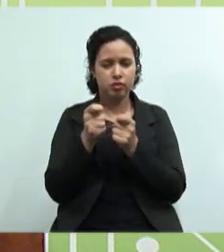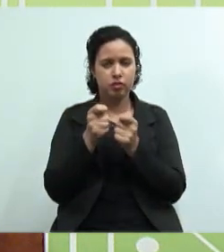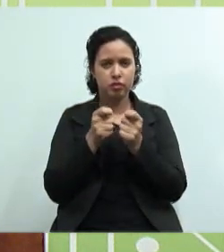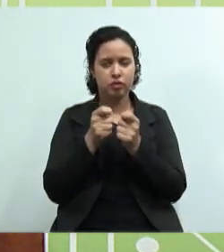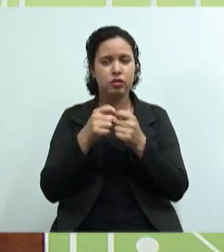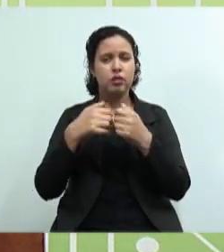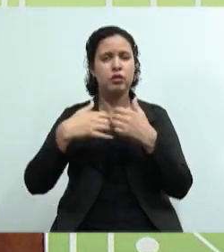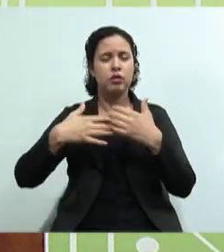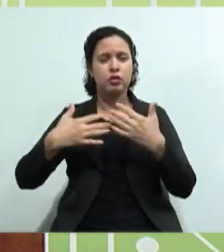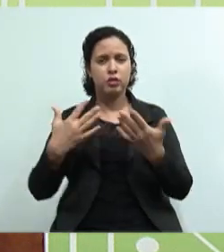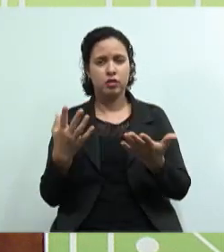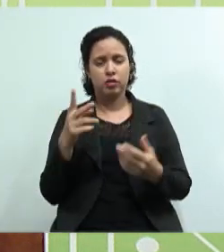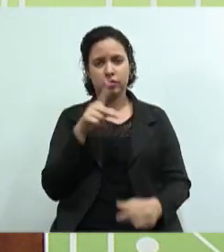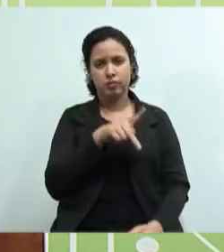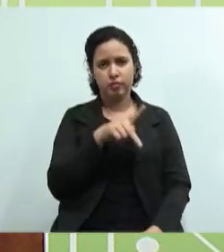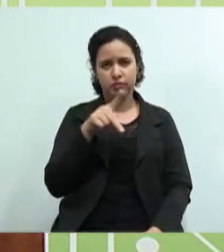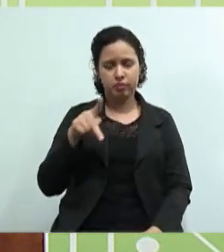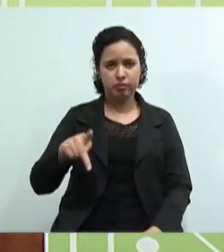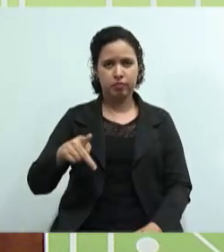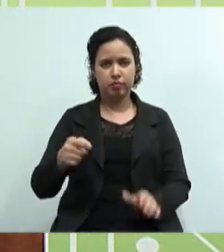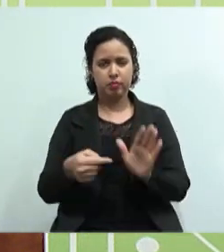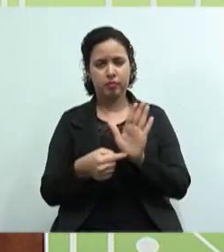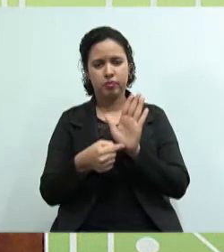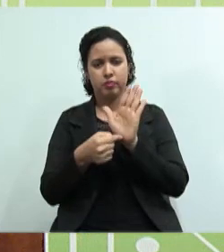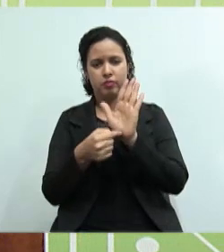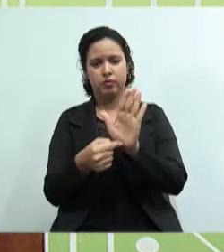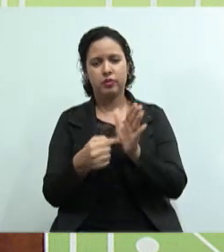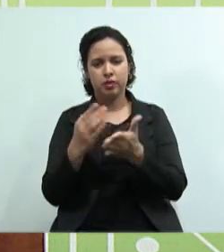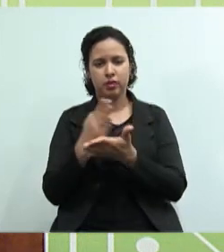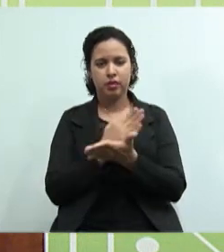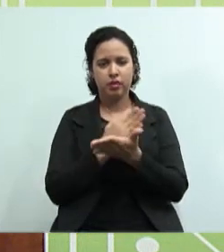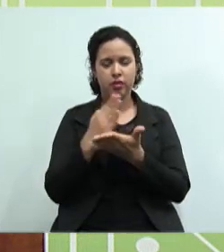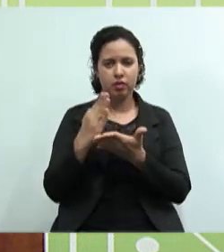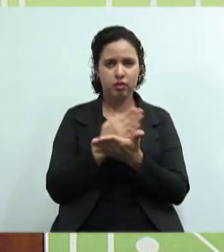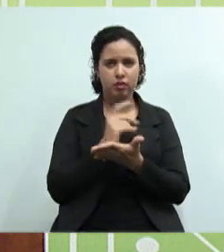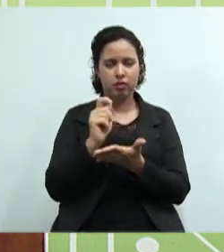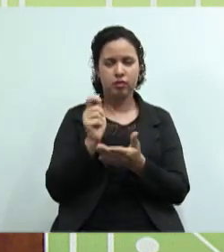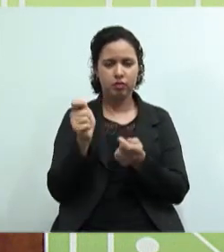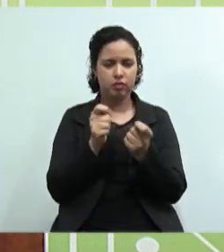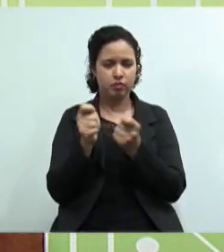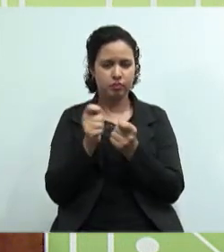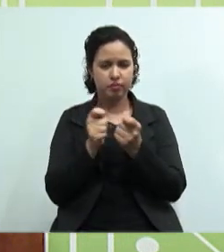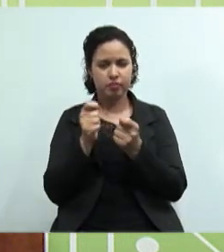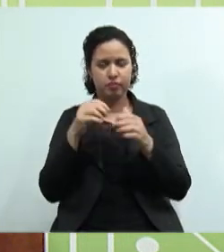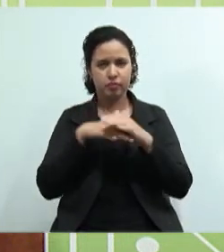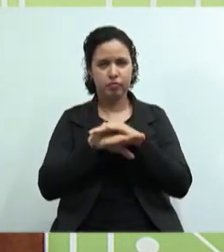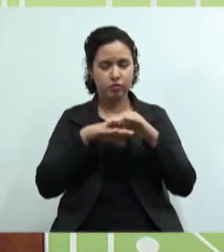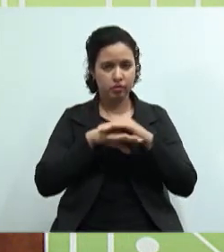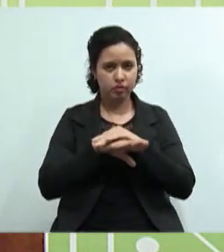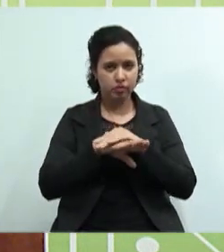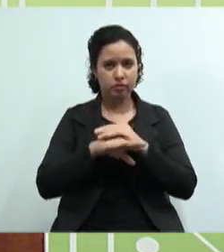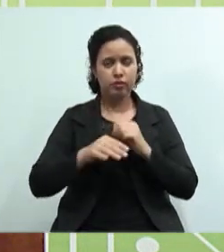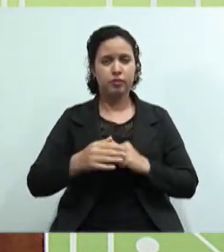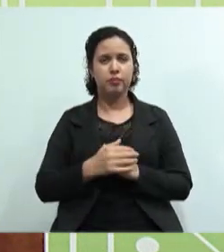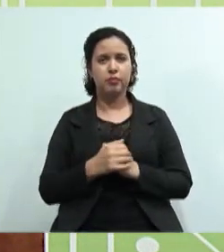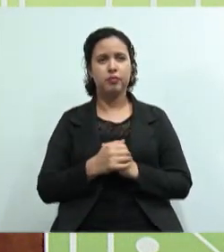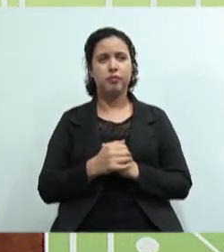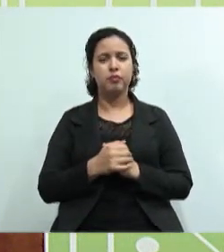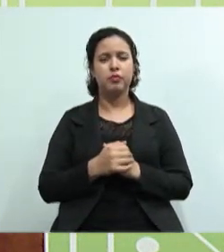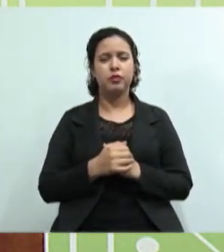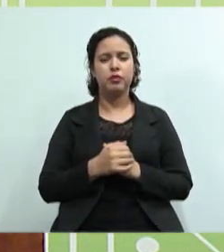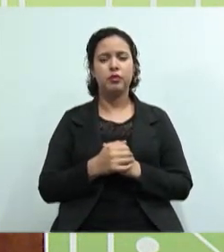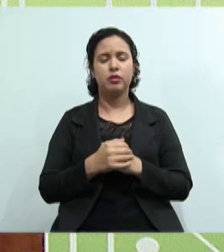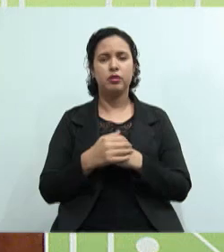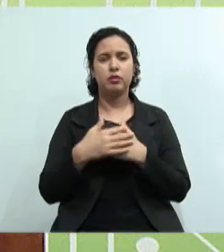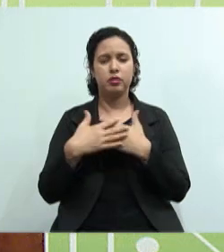Rucirlane vai trazer algumas contribuições para a gente sobre a questão do controle de estoque. Então, ele é importante em quais